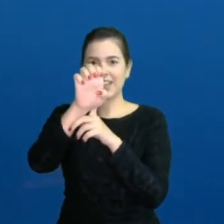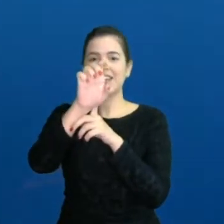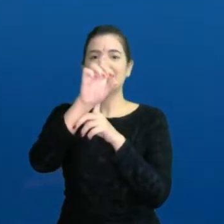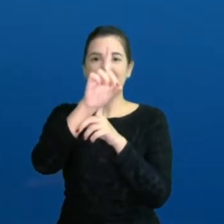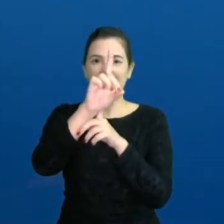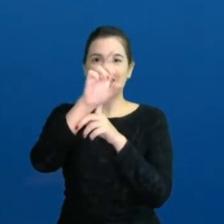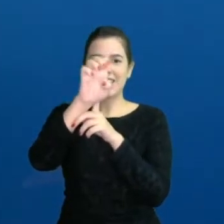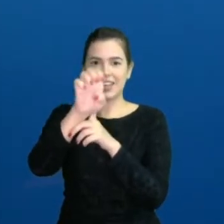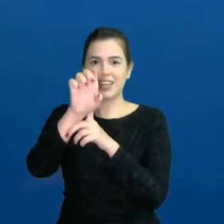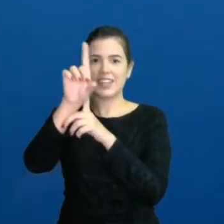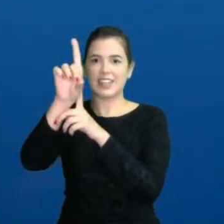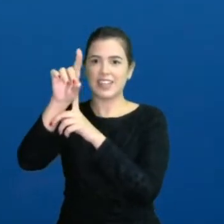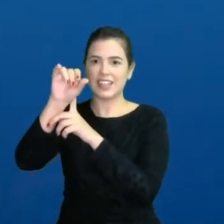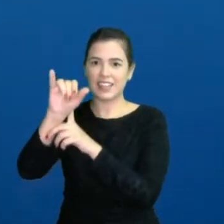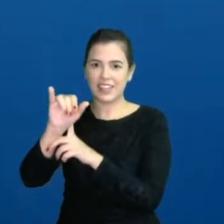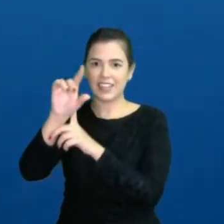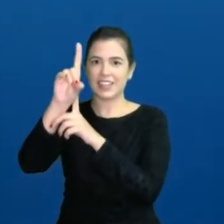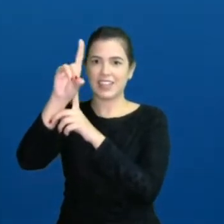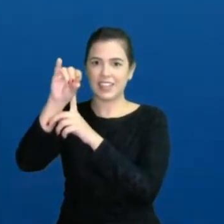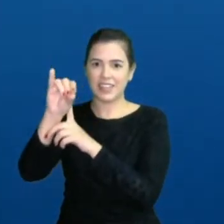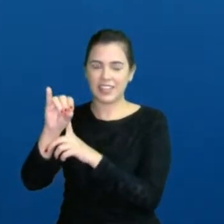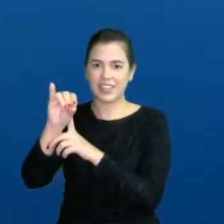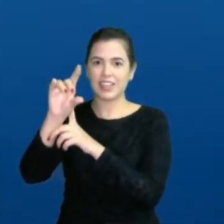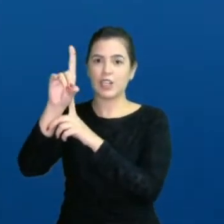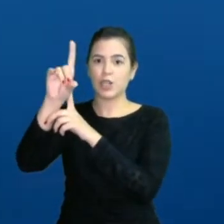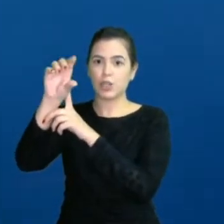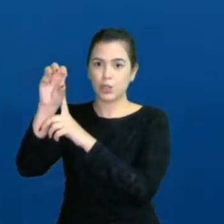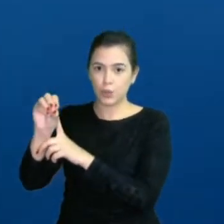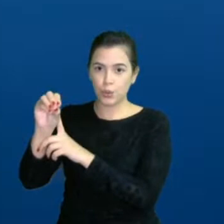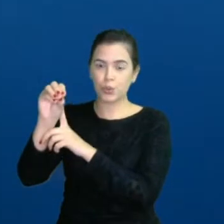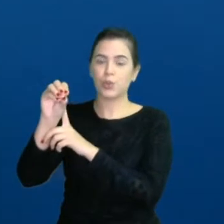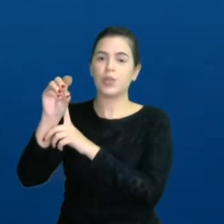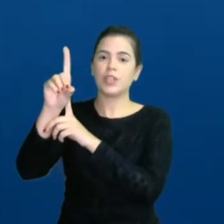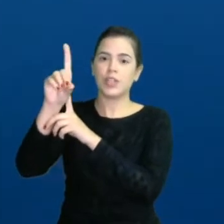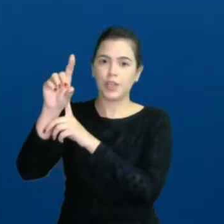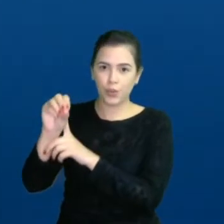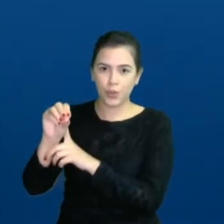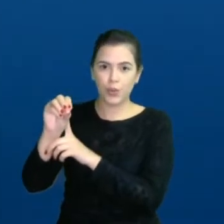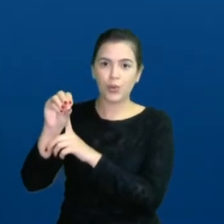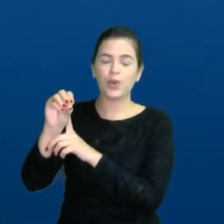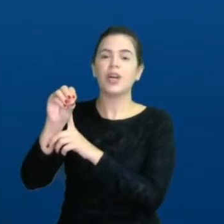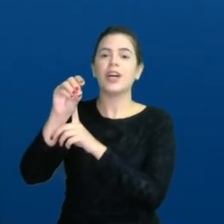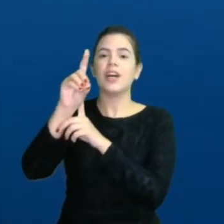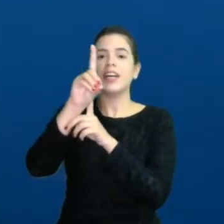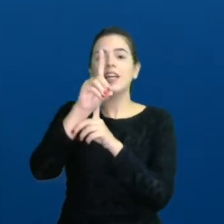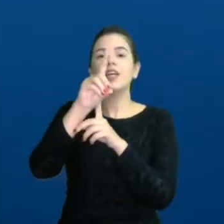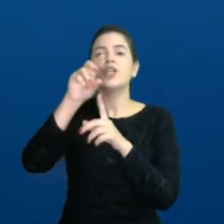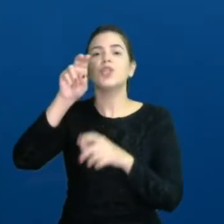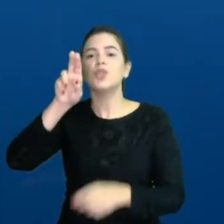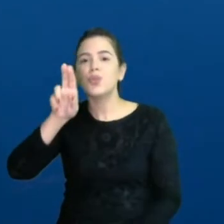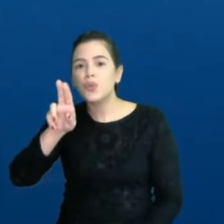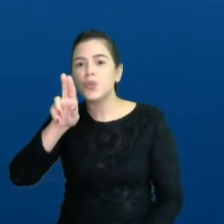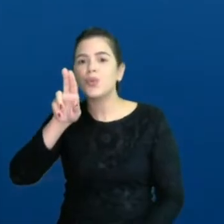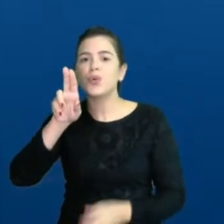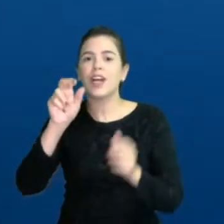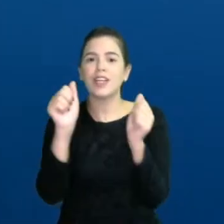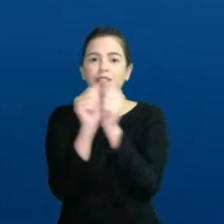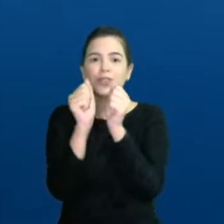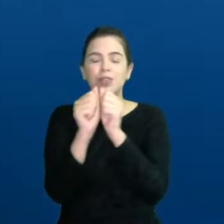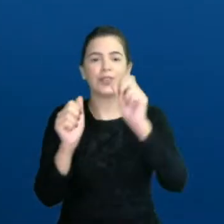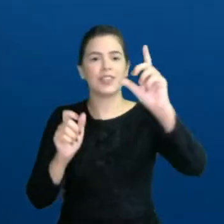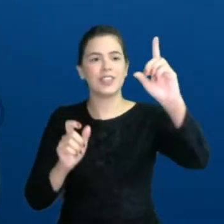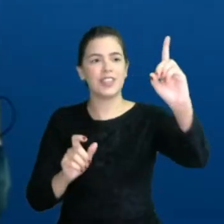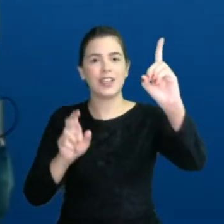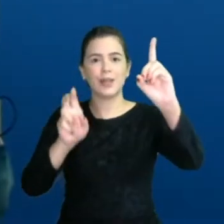DI. Dó, é DO. Du vai ser a letrinha D, mais a letrinha U. Isso